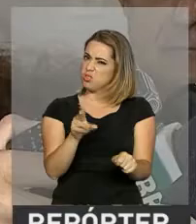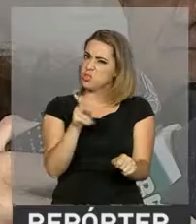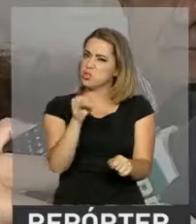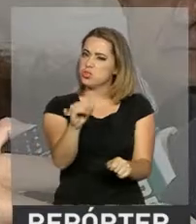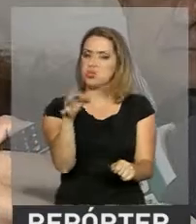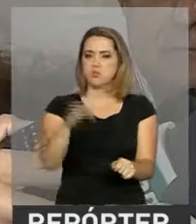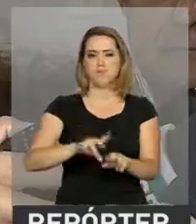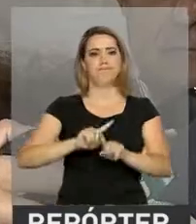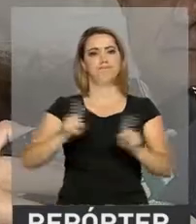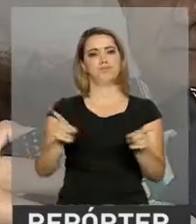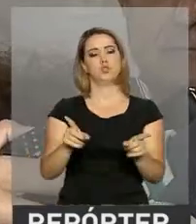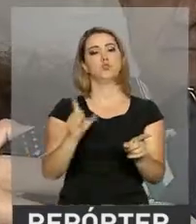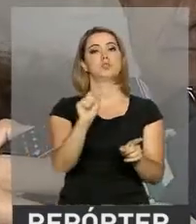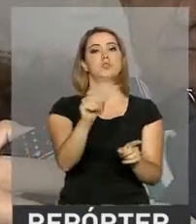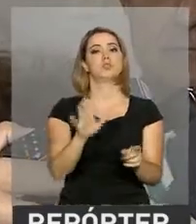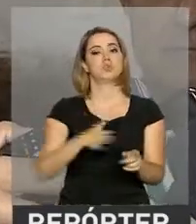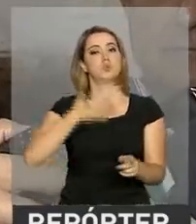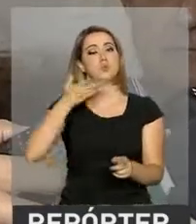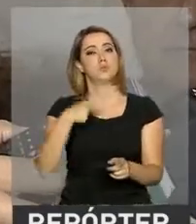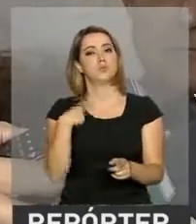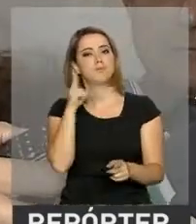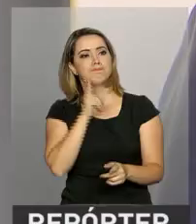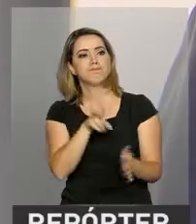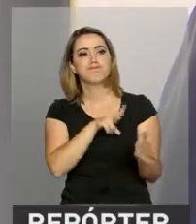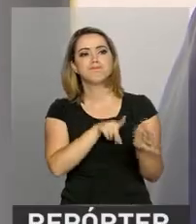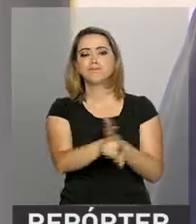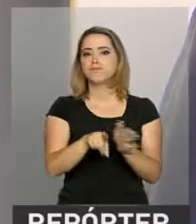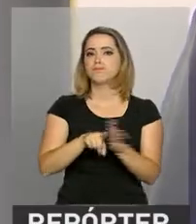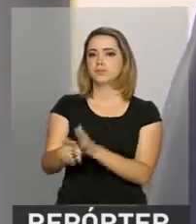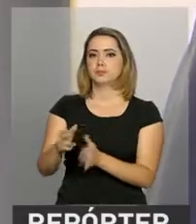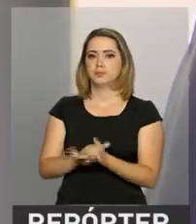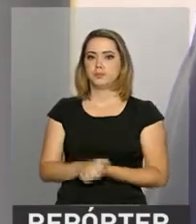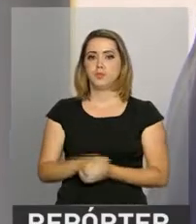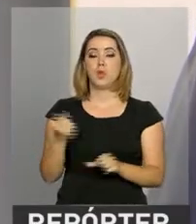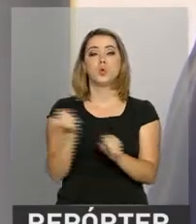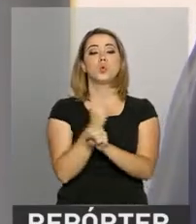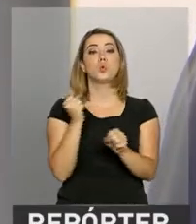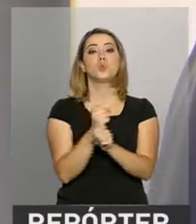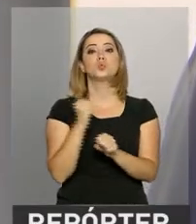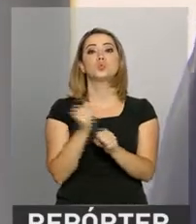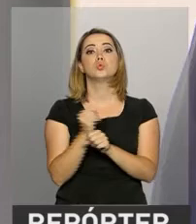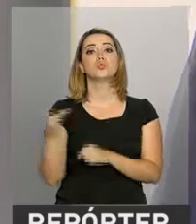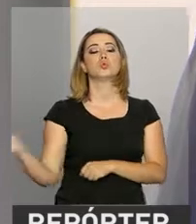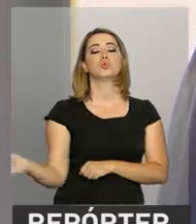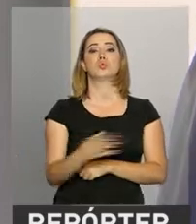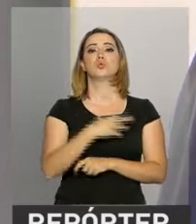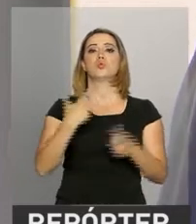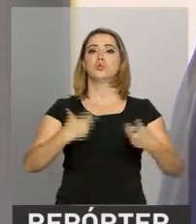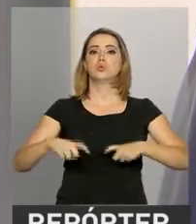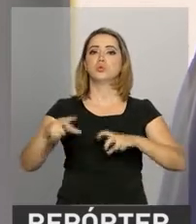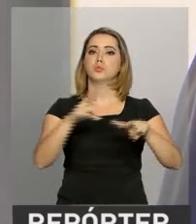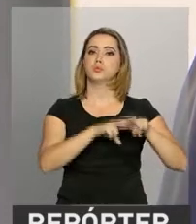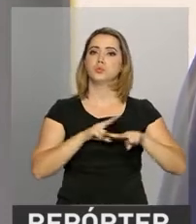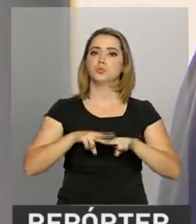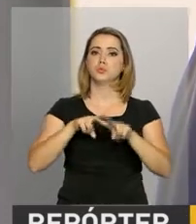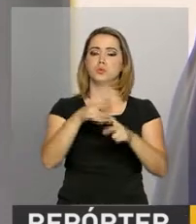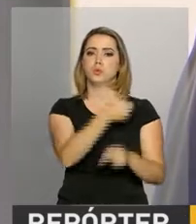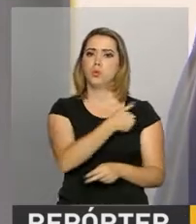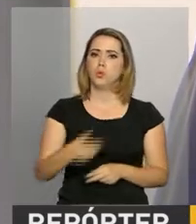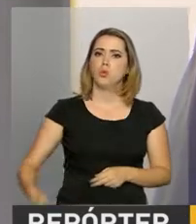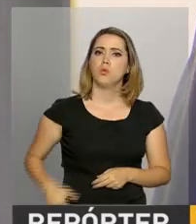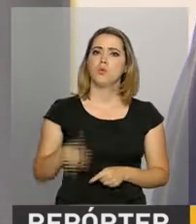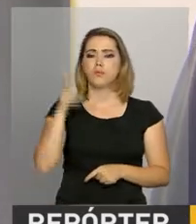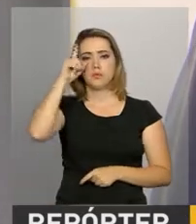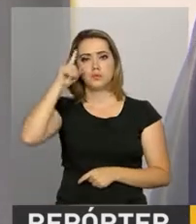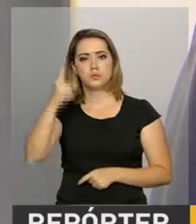elas vão fazer essas barreiras para construir novos presídios e equipar o sistema prisional o governo destinou